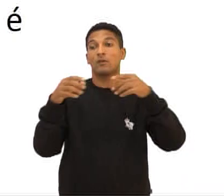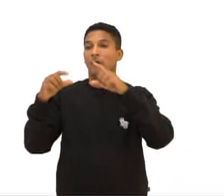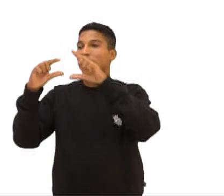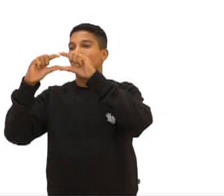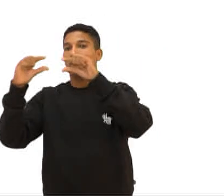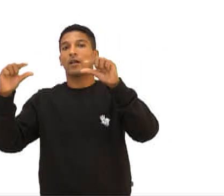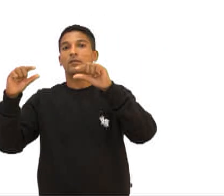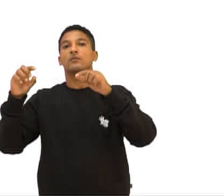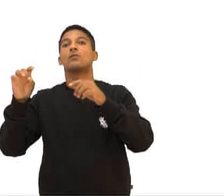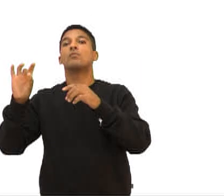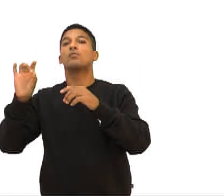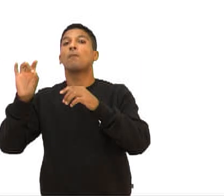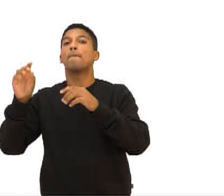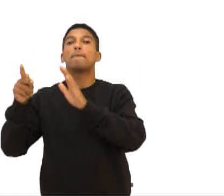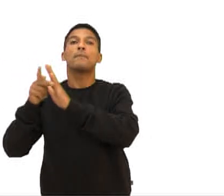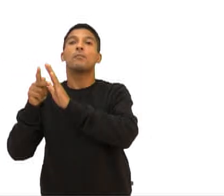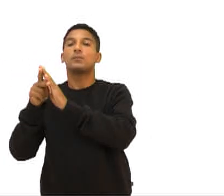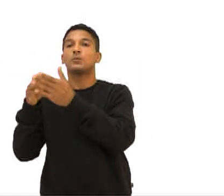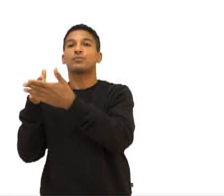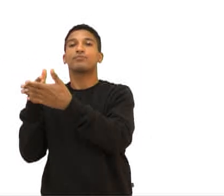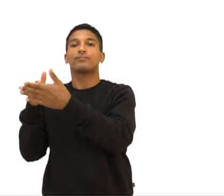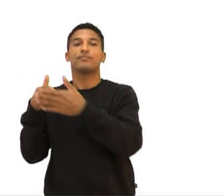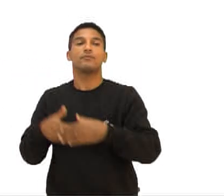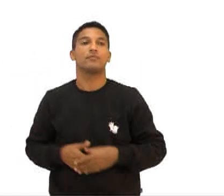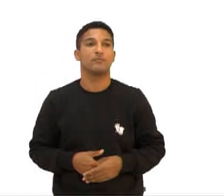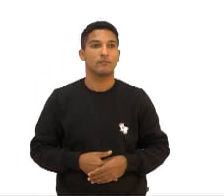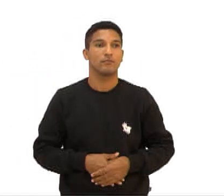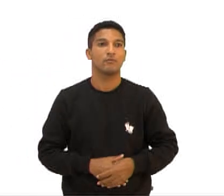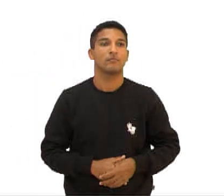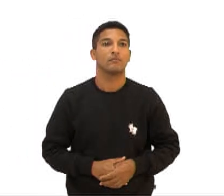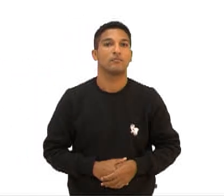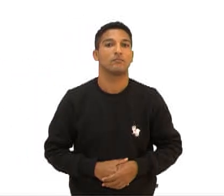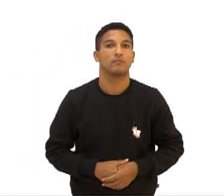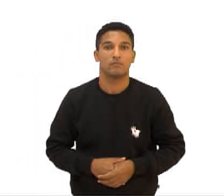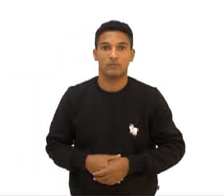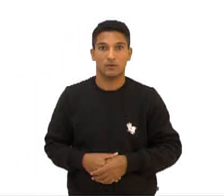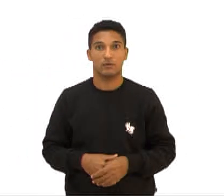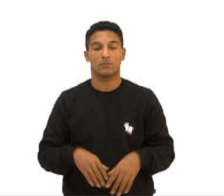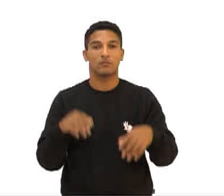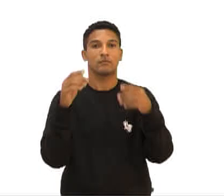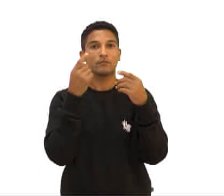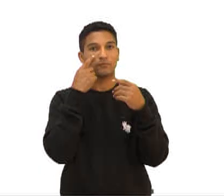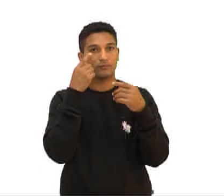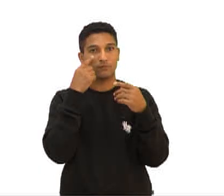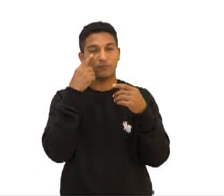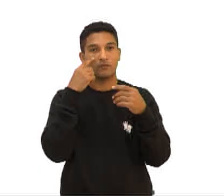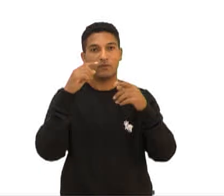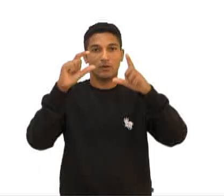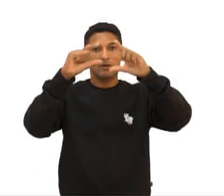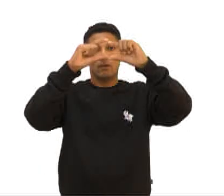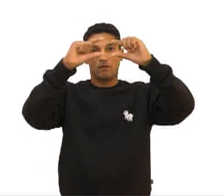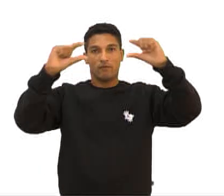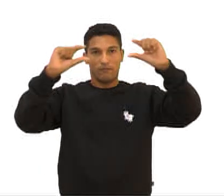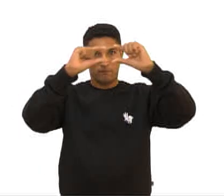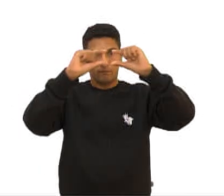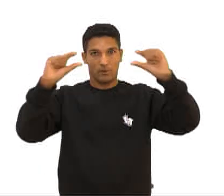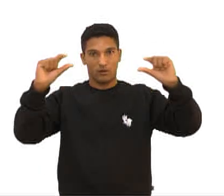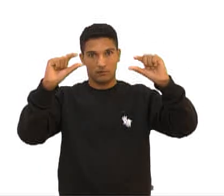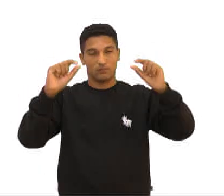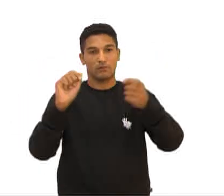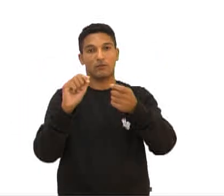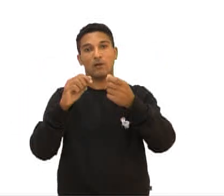Então, vamos lá. Classifica as orações em subordinadas adjetivas, restritivas ou subordinadas